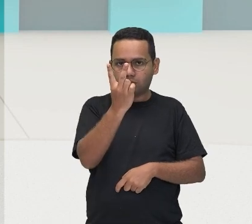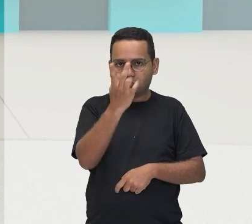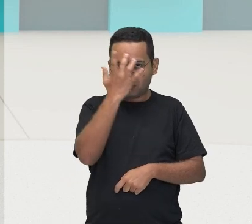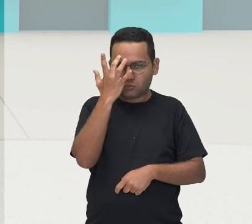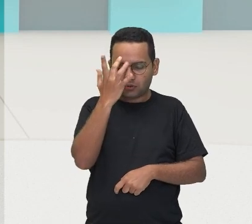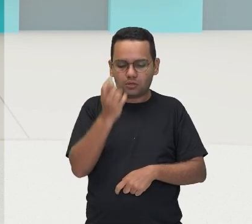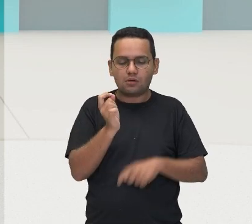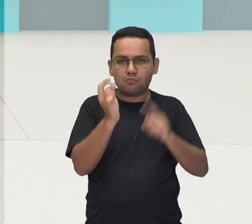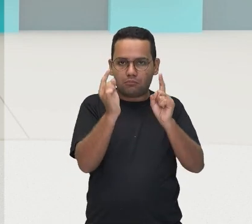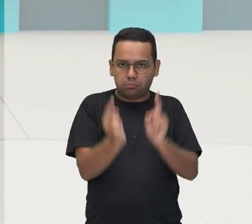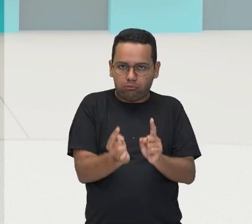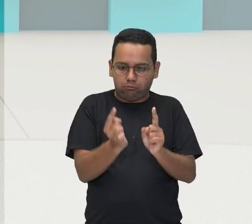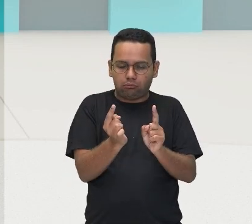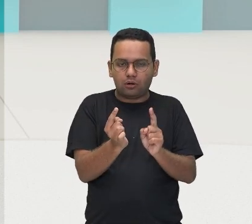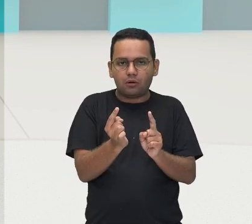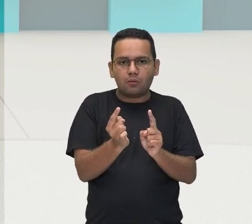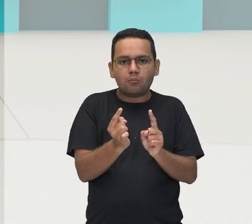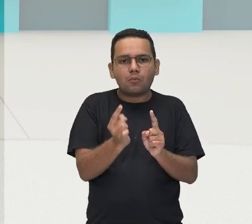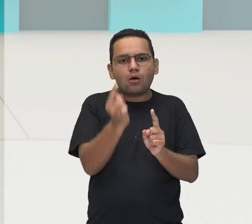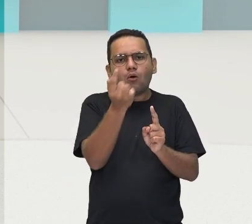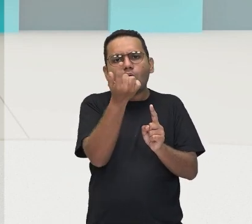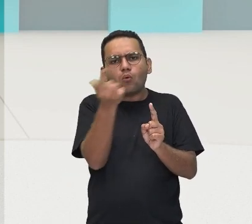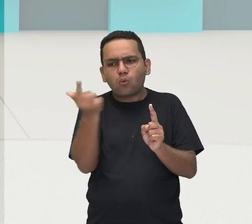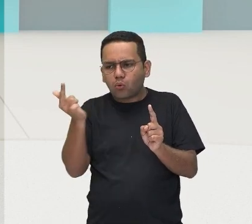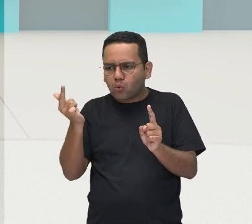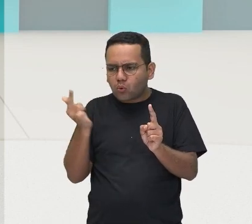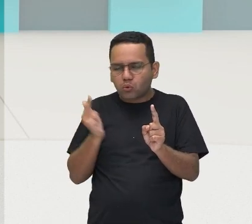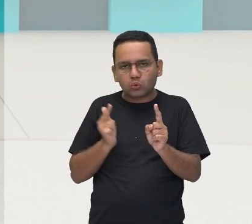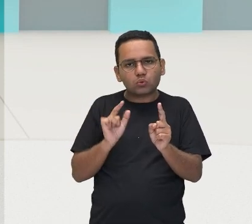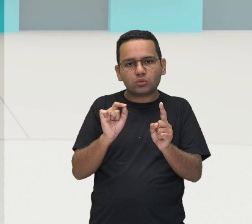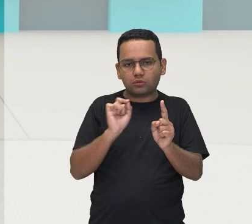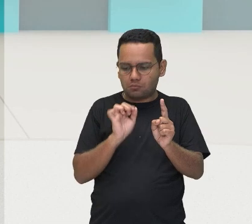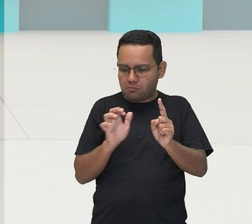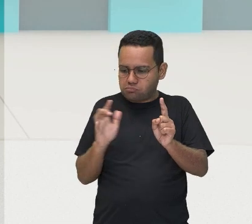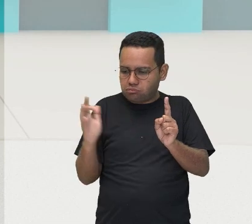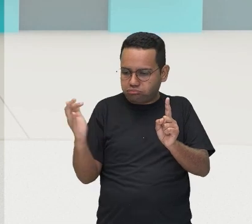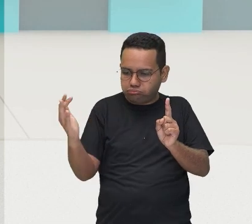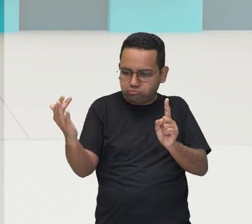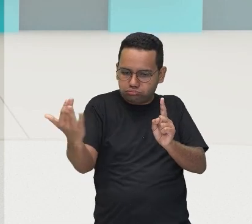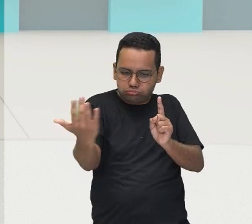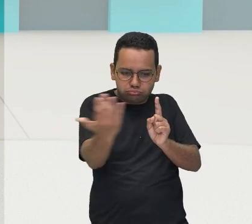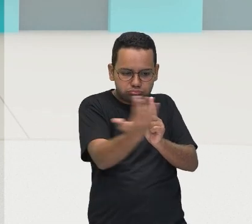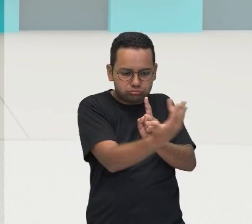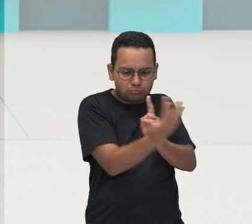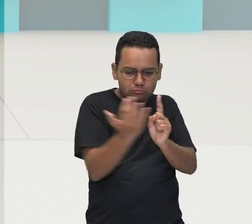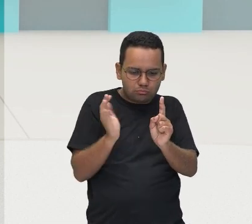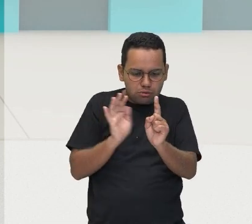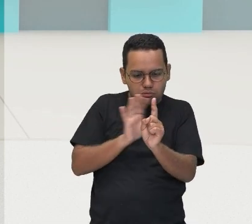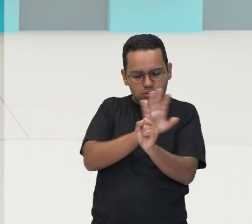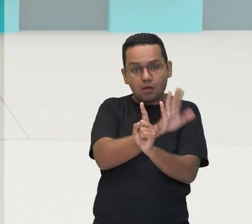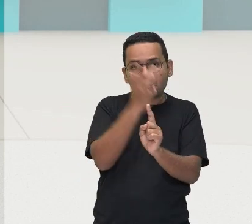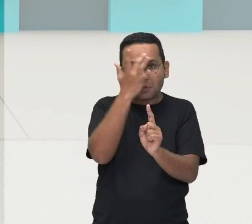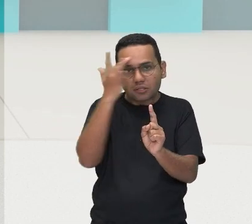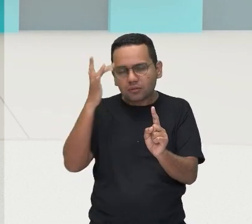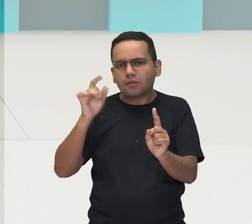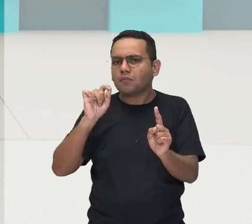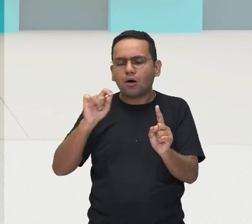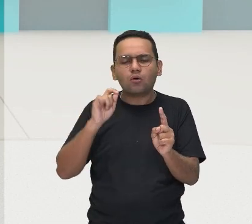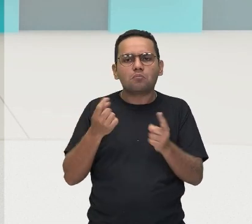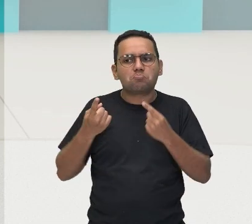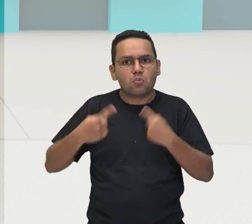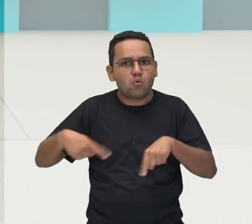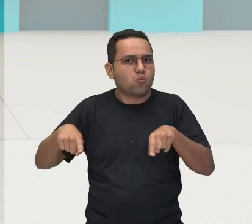disputando e as demais pessoas que estão ali naquele círculo, elas vão dar ritmo a essa luta, né,